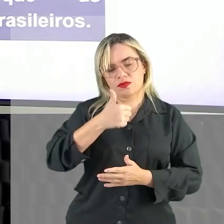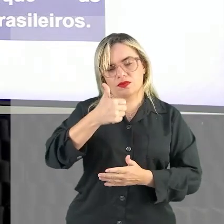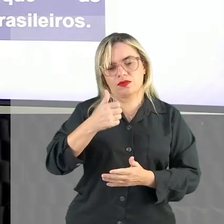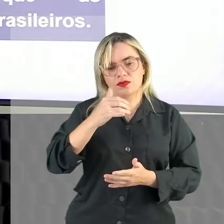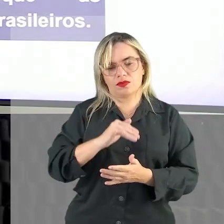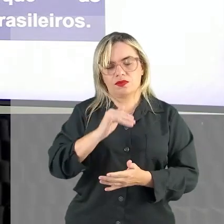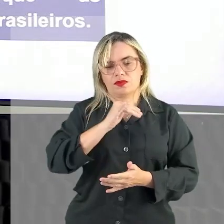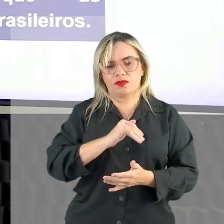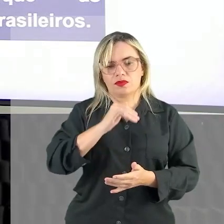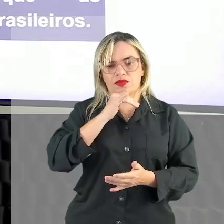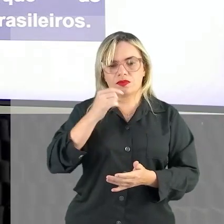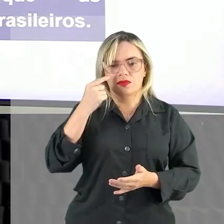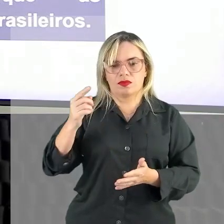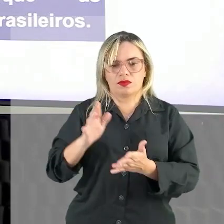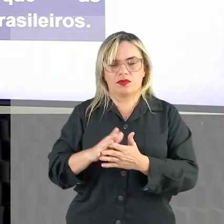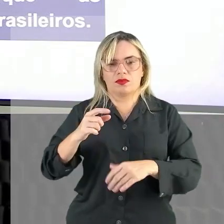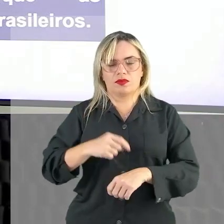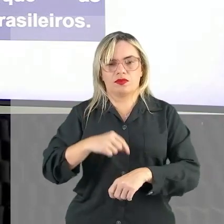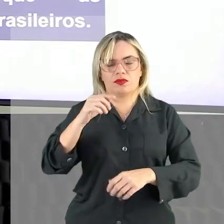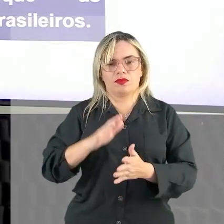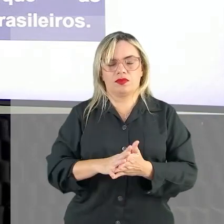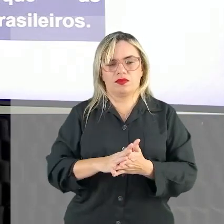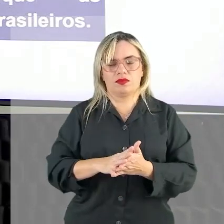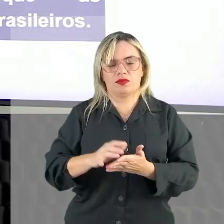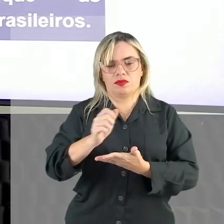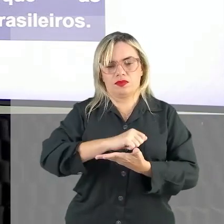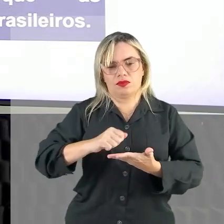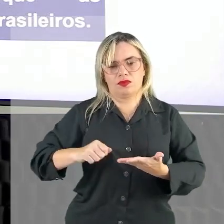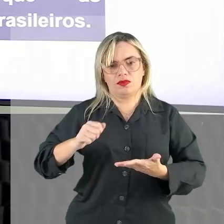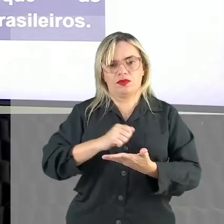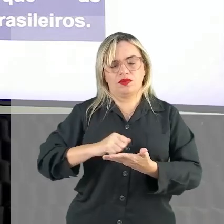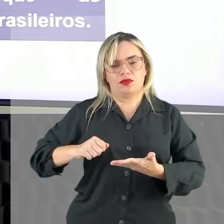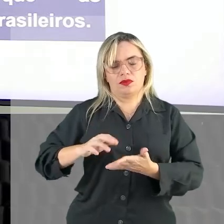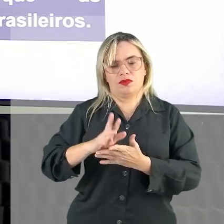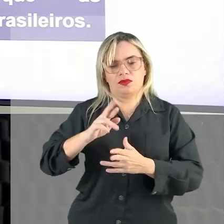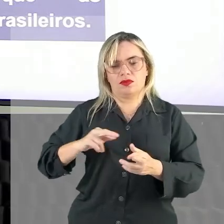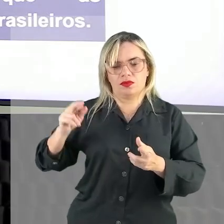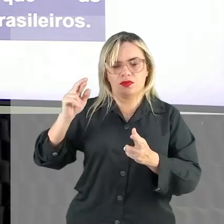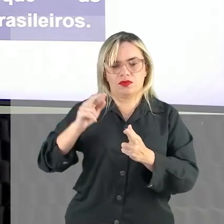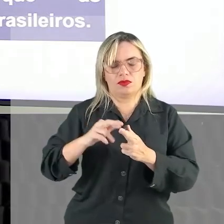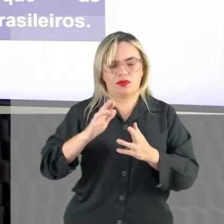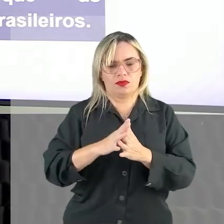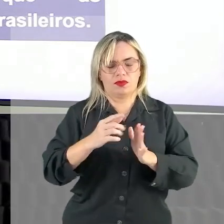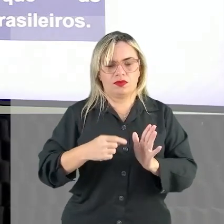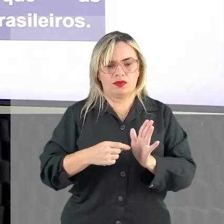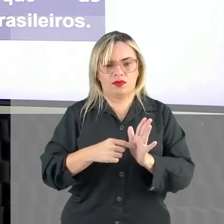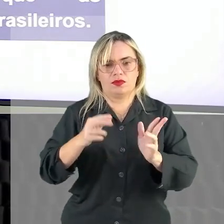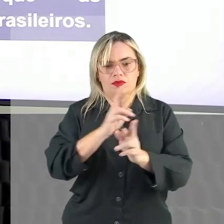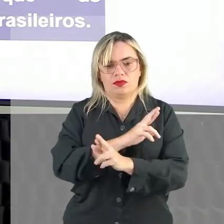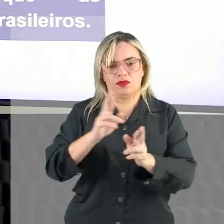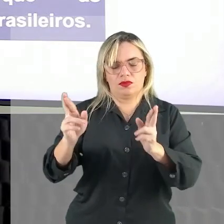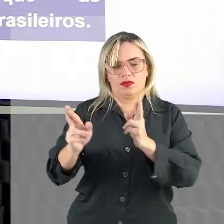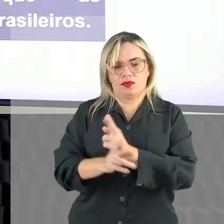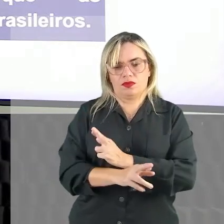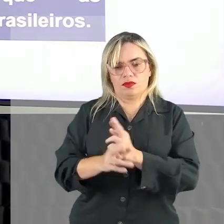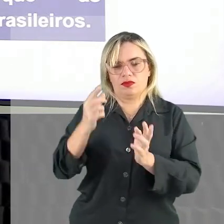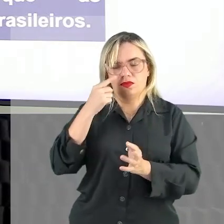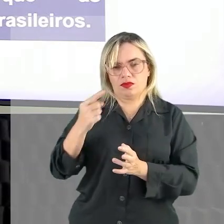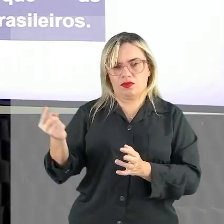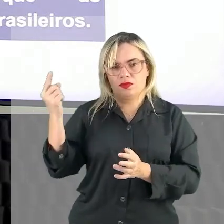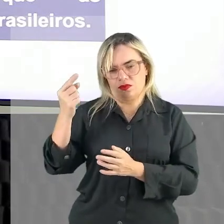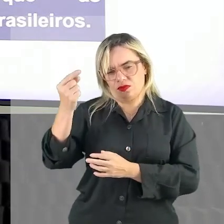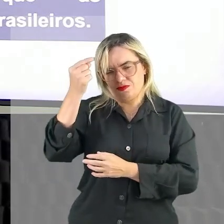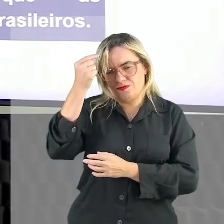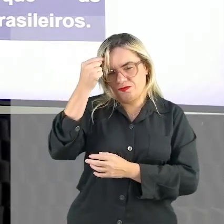exemplo, no momento em que eu citar uma referência lá em cima, eu coloco aqui a minha relação, ó. Tal pensamento